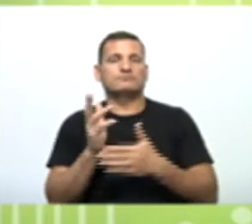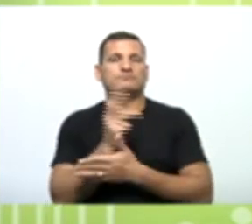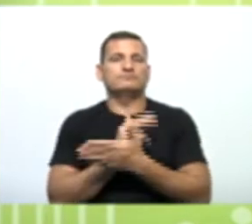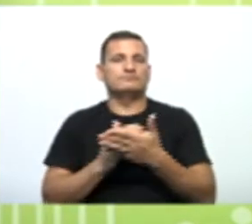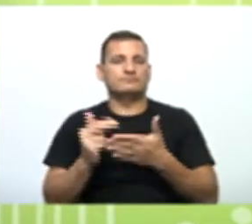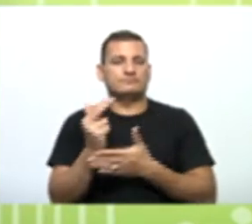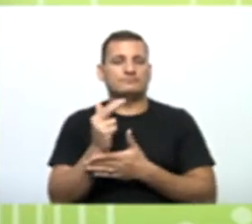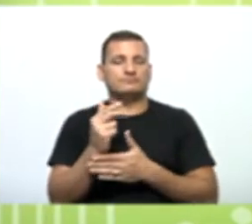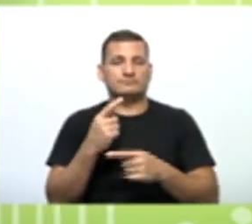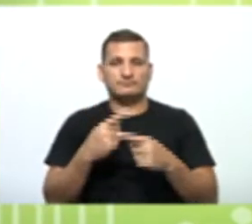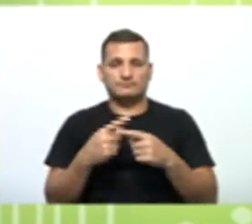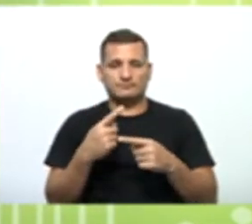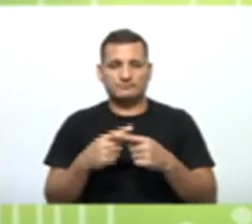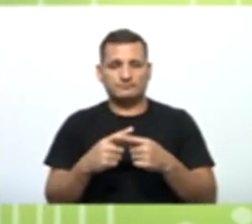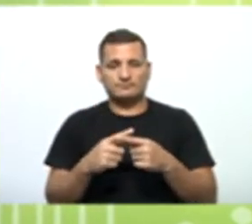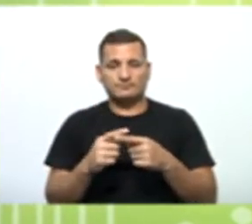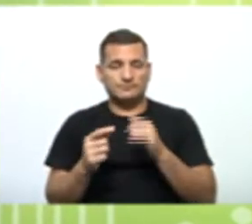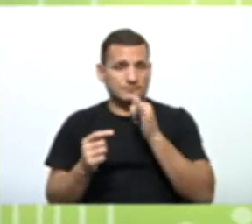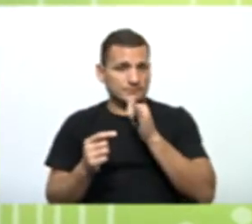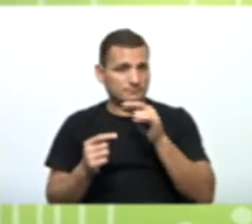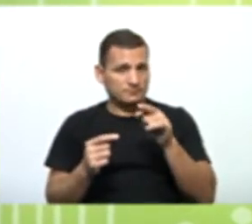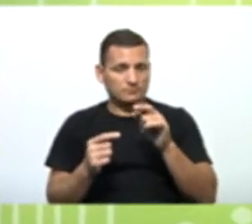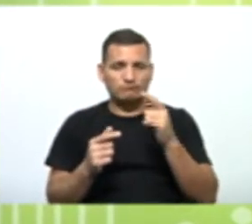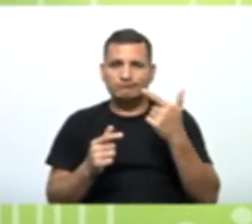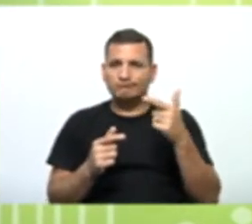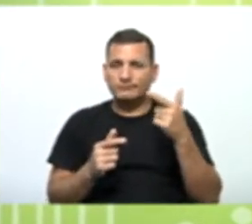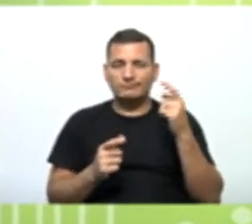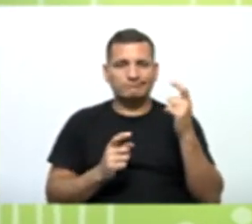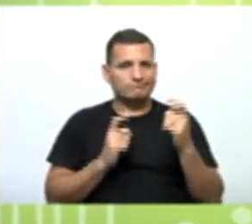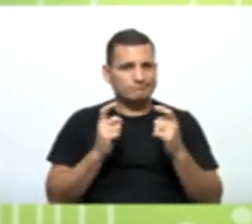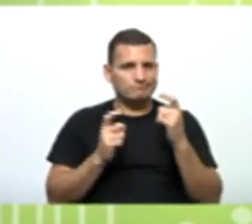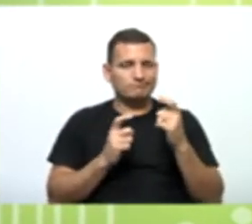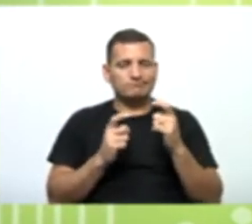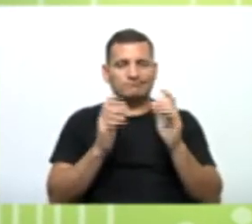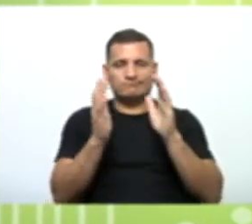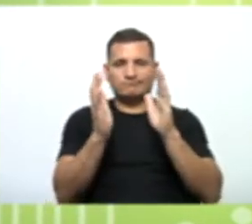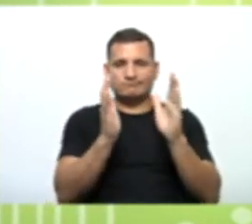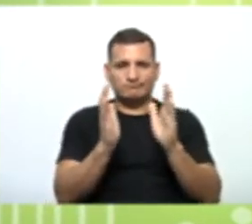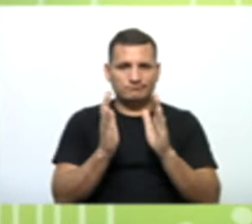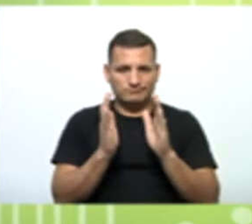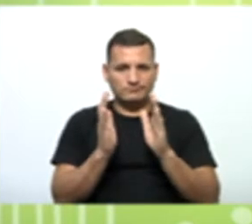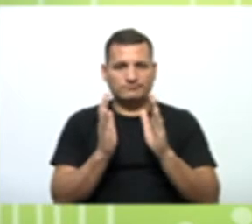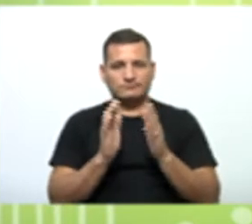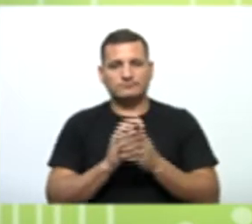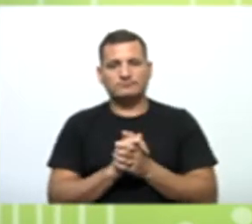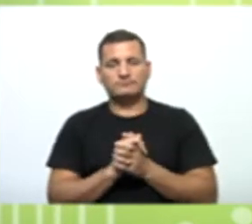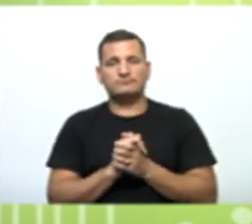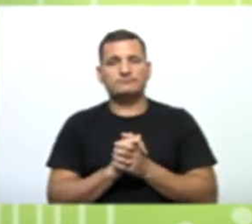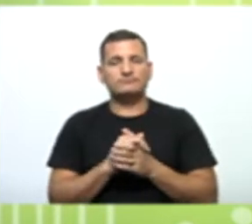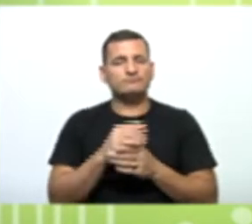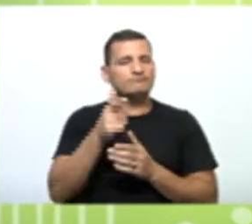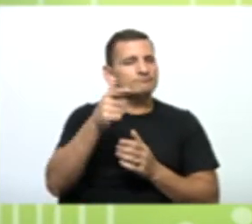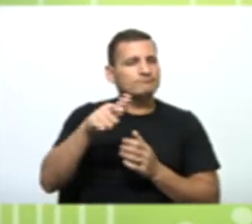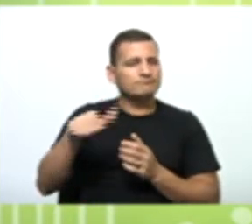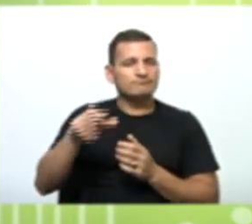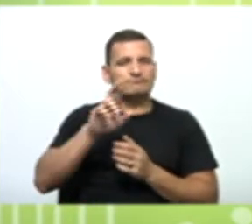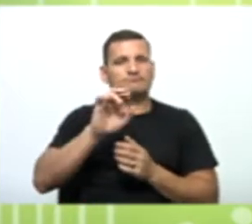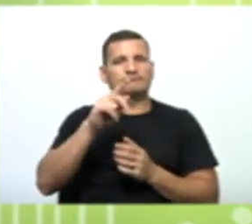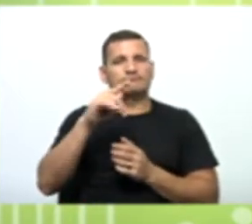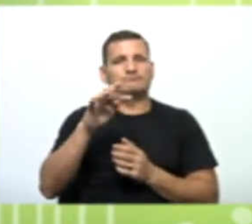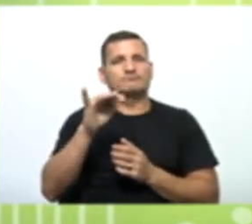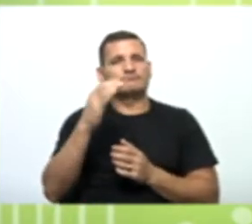quê? Se você não se preocupou com alinhamento, se você não se preocupou com a repetição, com